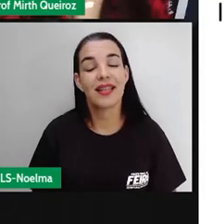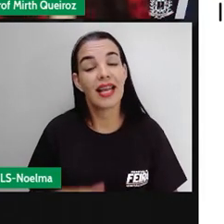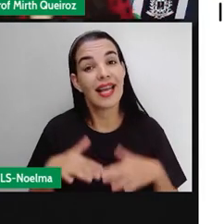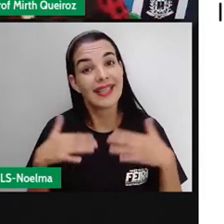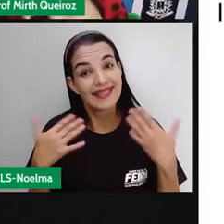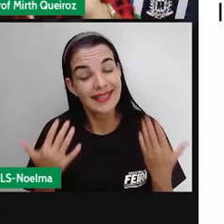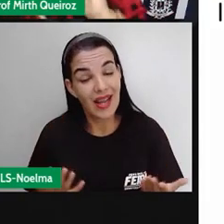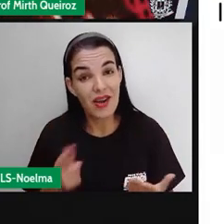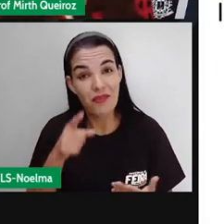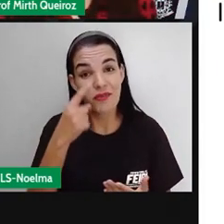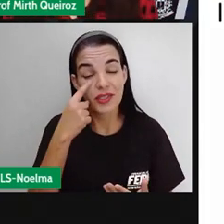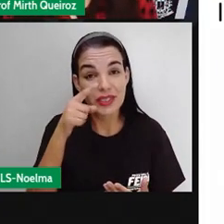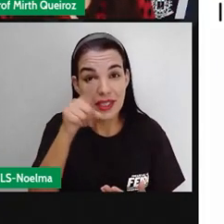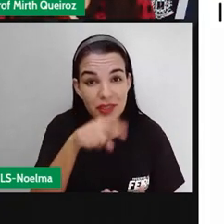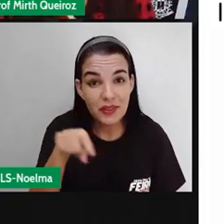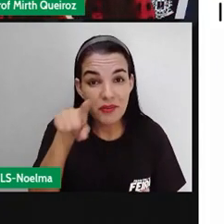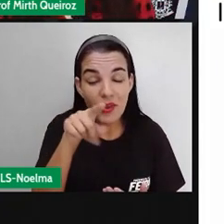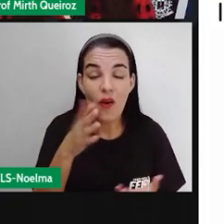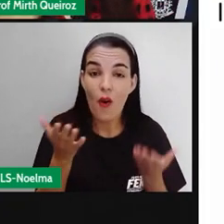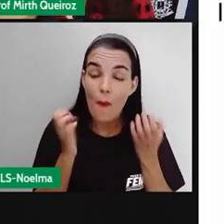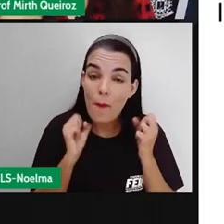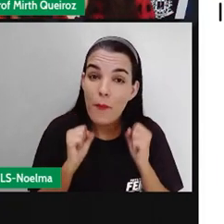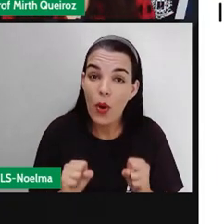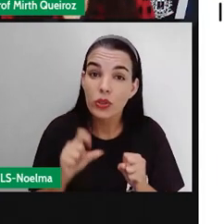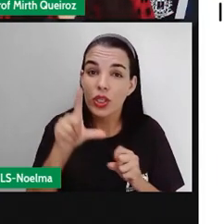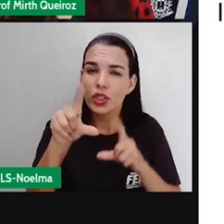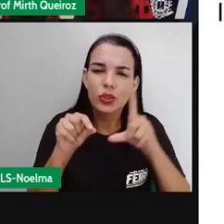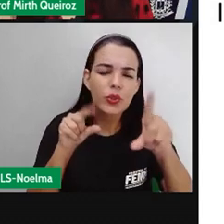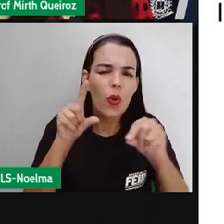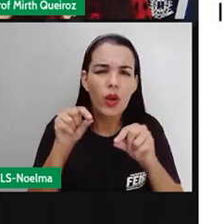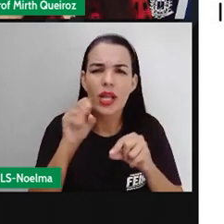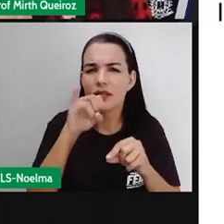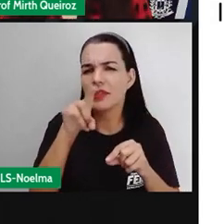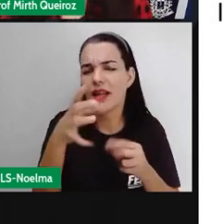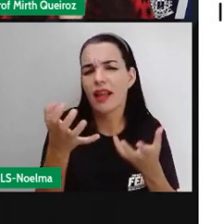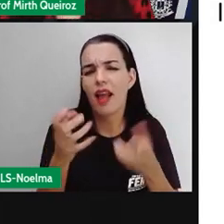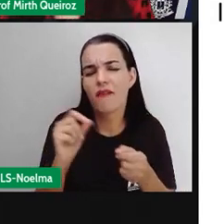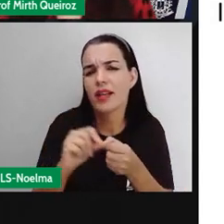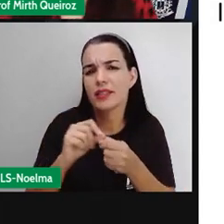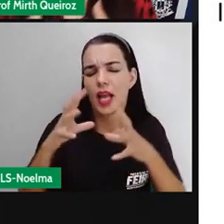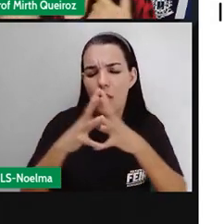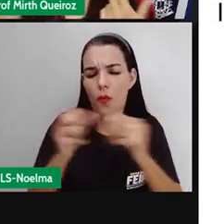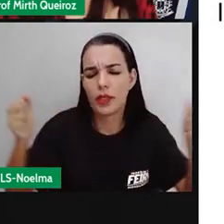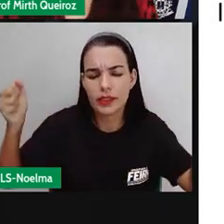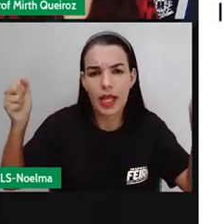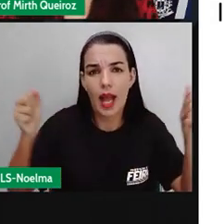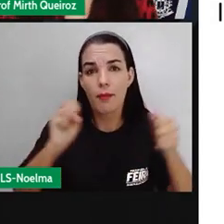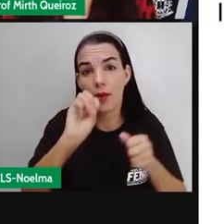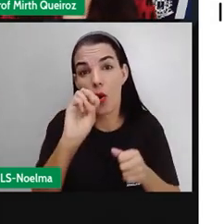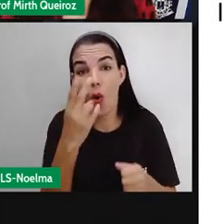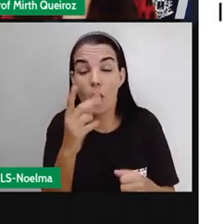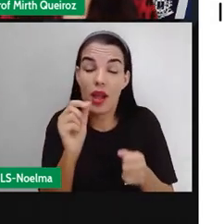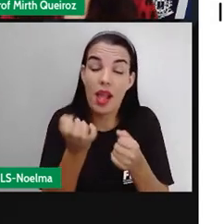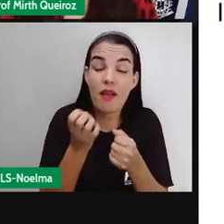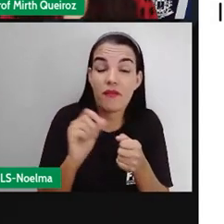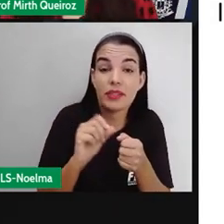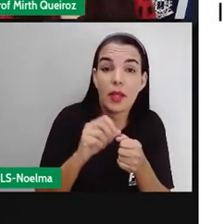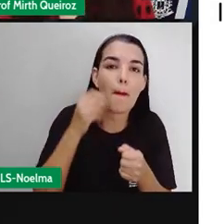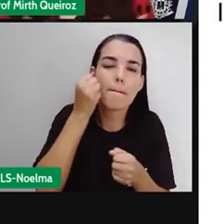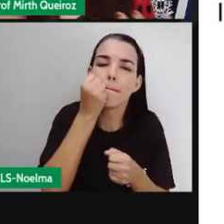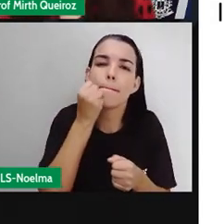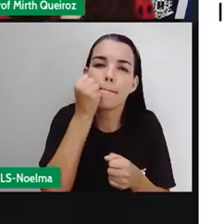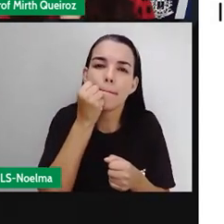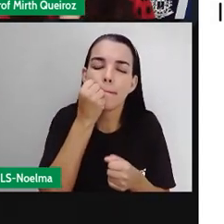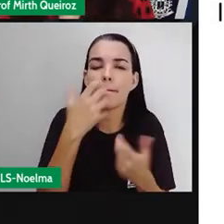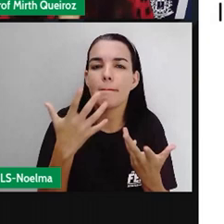É isso, gente. Então, vocês vão escolher aí se vocês querem fazer o pão, se vocês querem fazer o slime, se vocês querem fazer um suco, se vocês